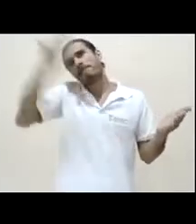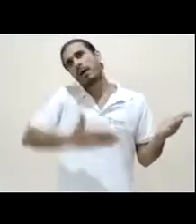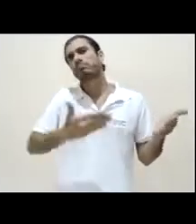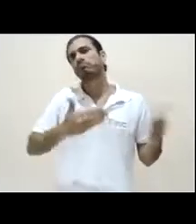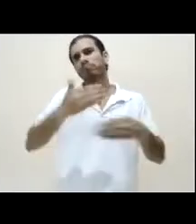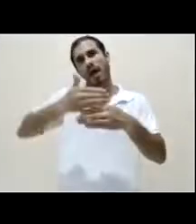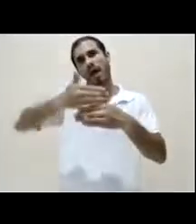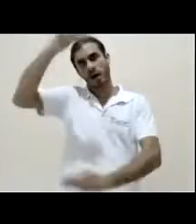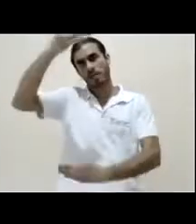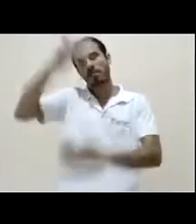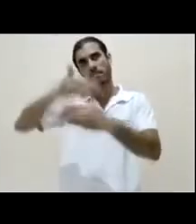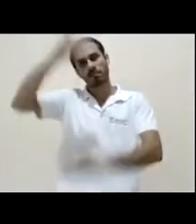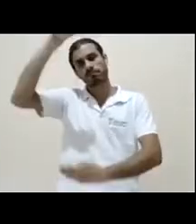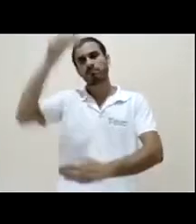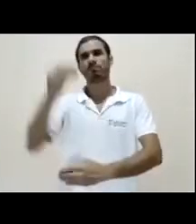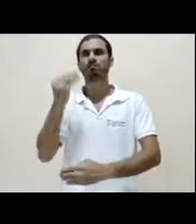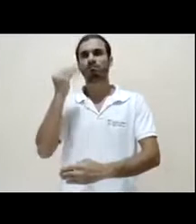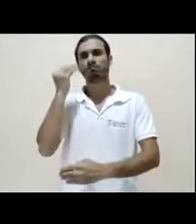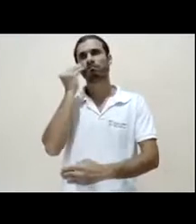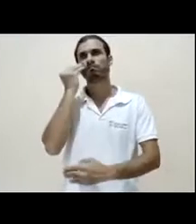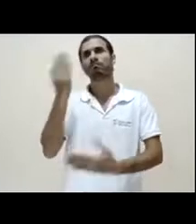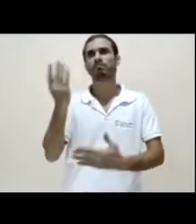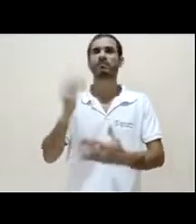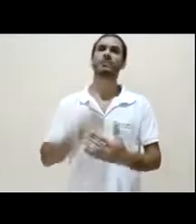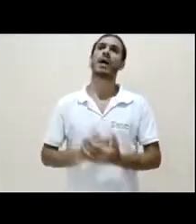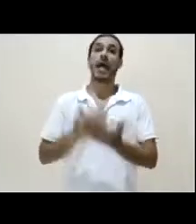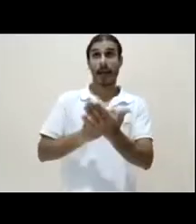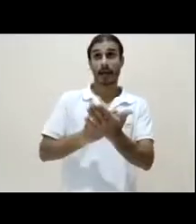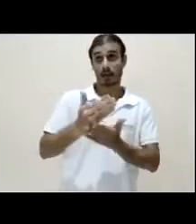mas esses dados a gente vai fazer inicialmente para ver